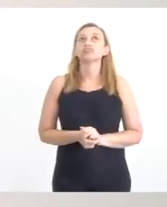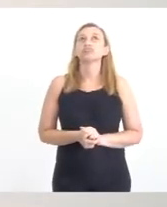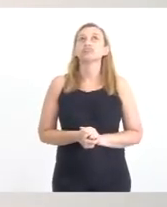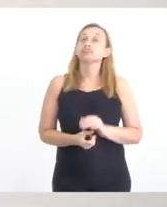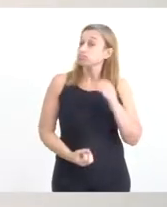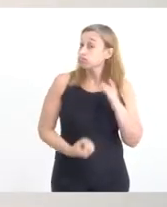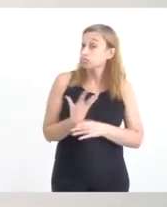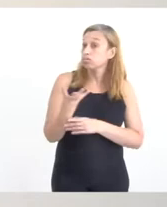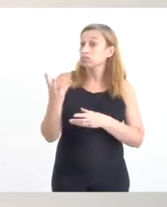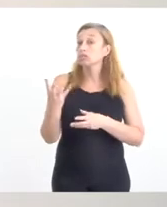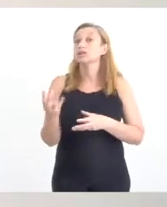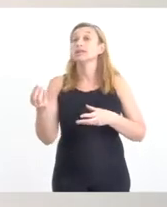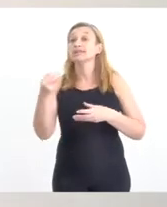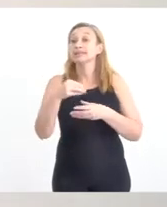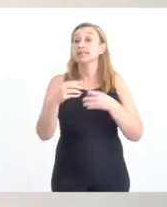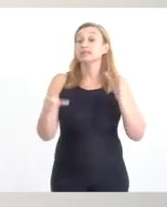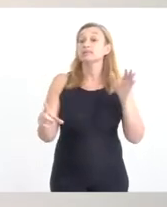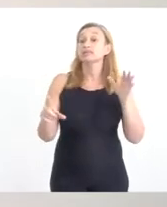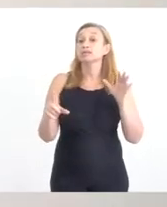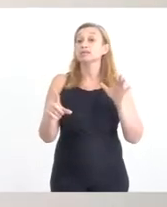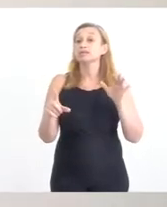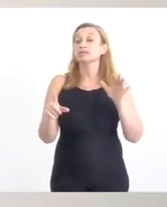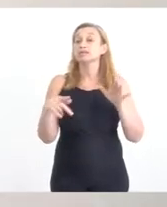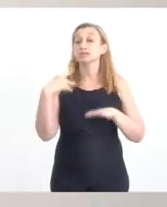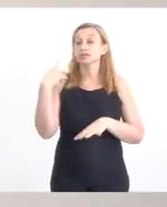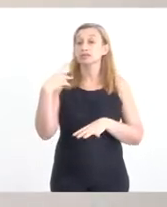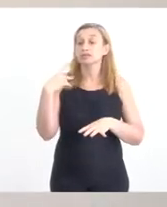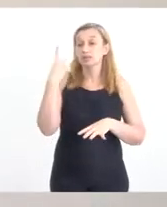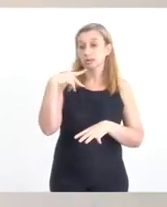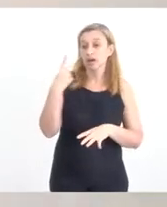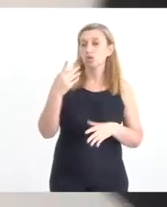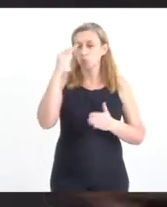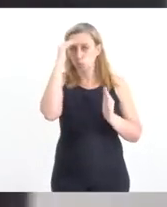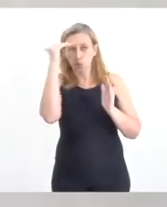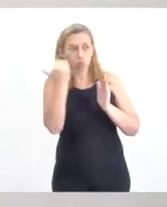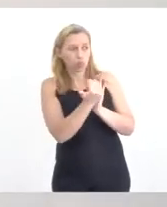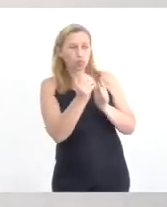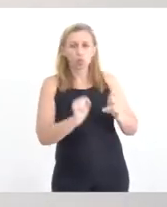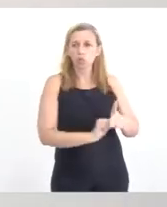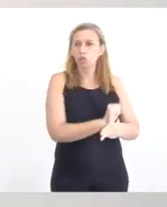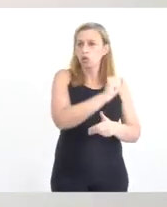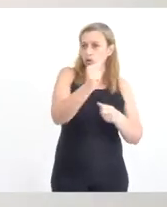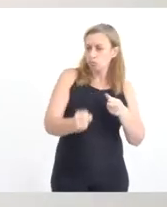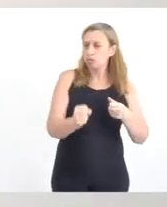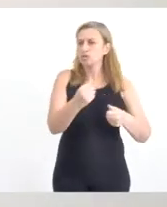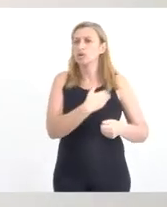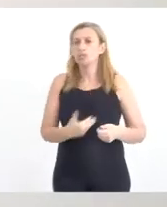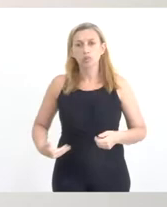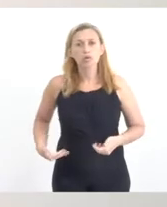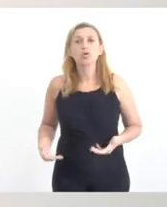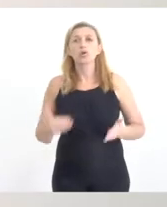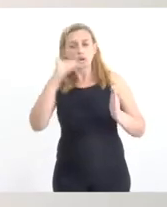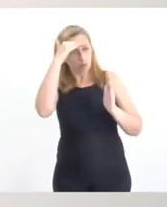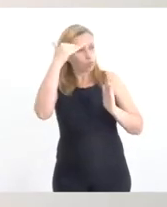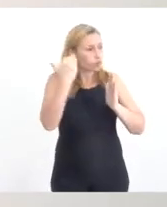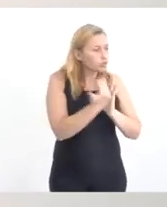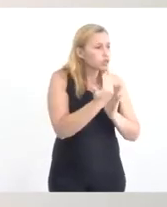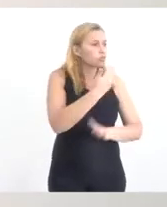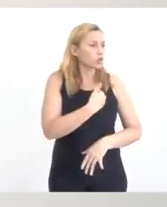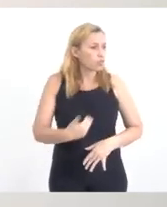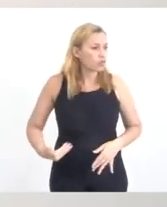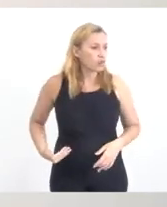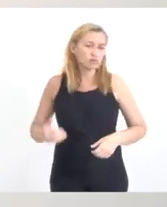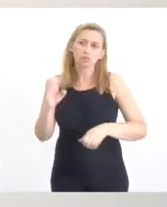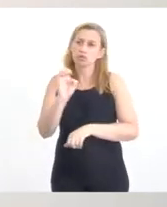feitas dentro desse Parlamento Olá sejam cumpridas pelo poder público sejam cumpridas pelo governo do